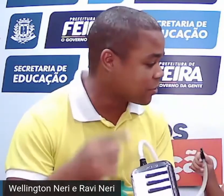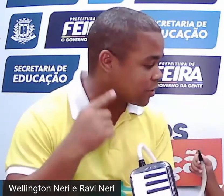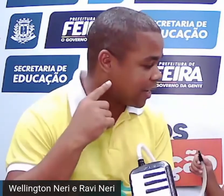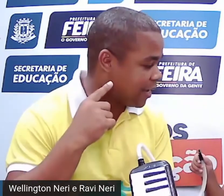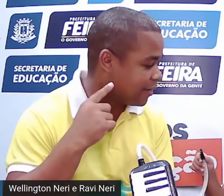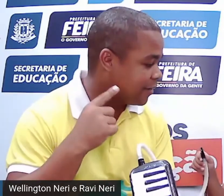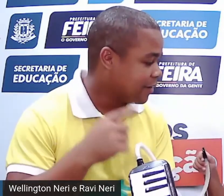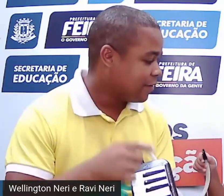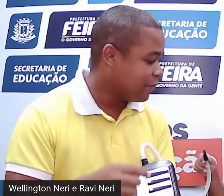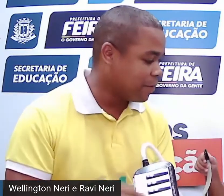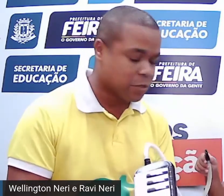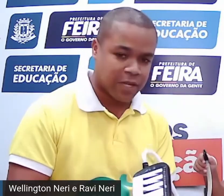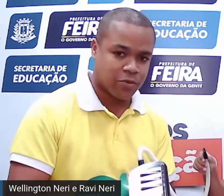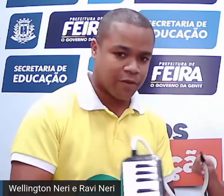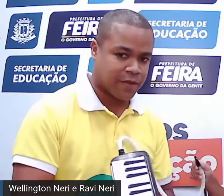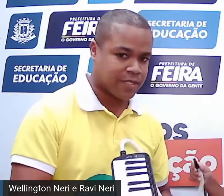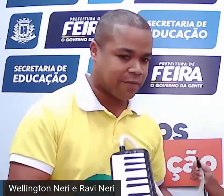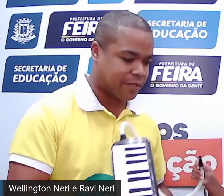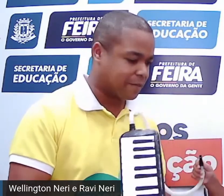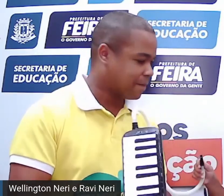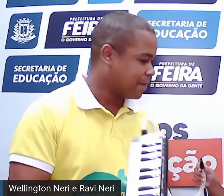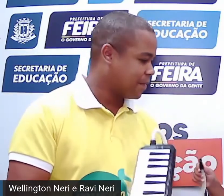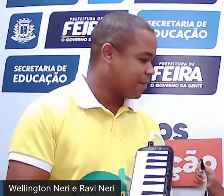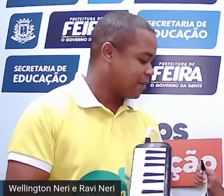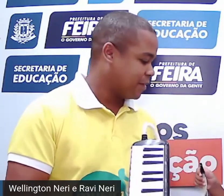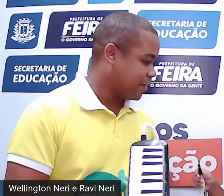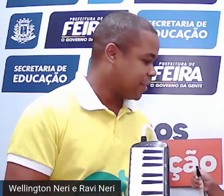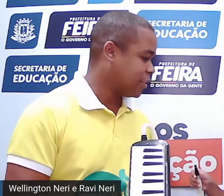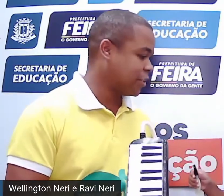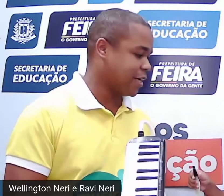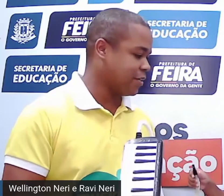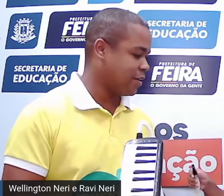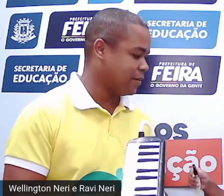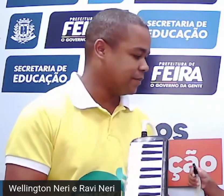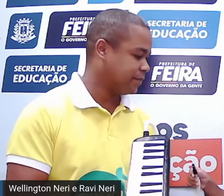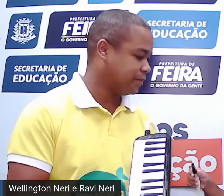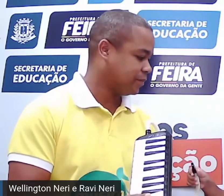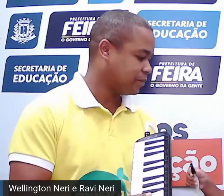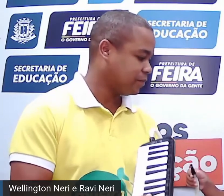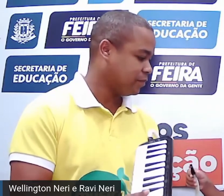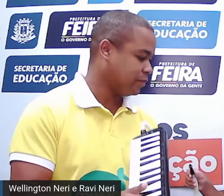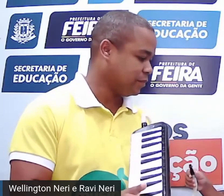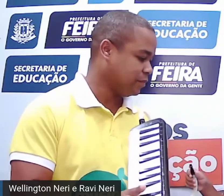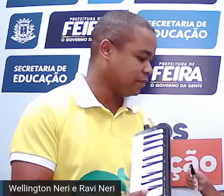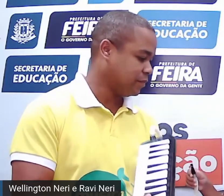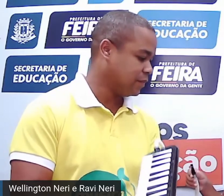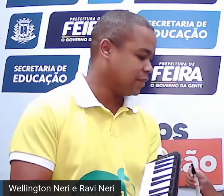Conseguiram escutar? Vamos mais uma vez, Avi? Uhum. Enche aí, ó.